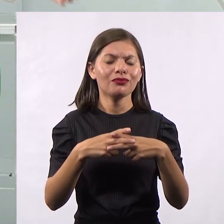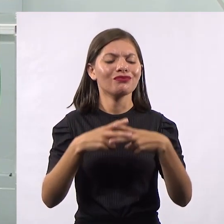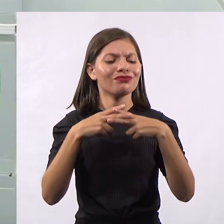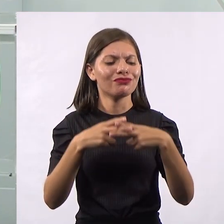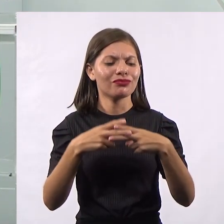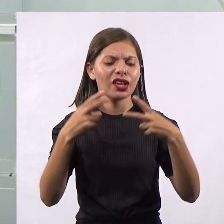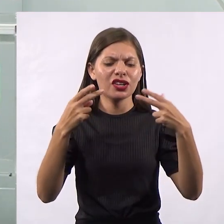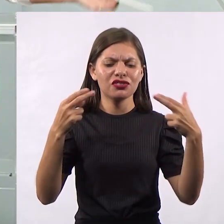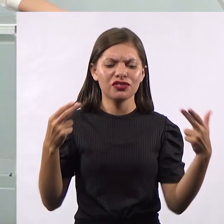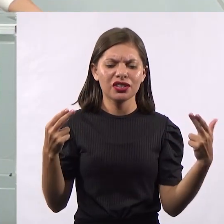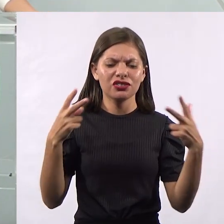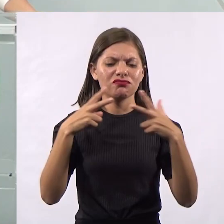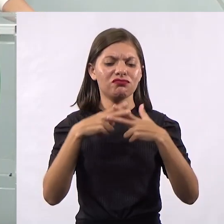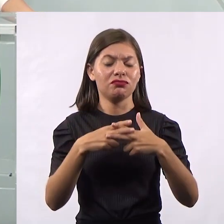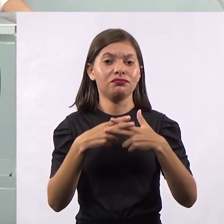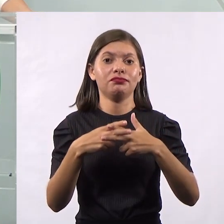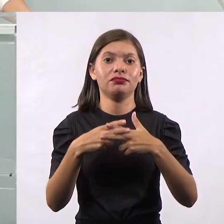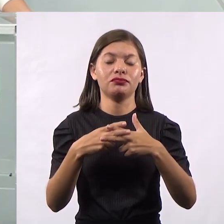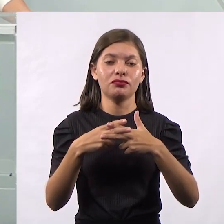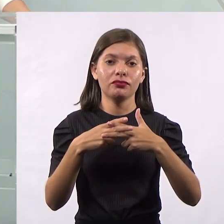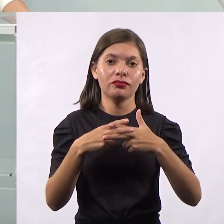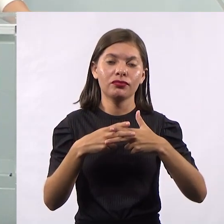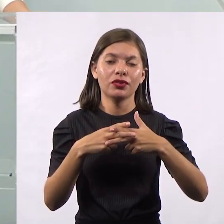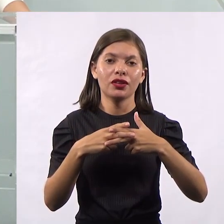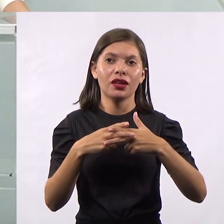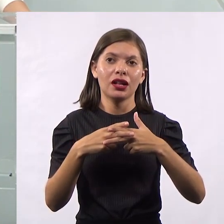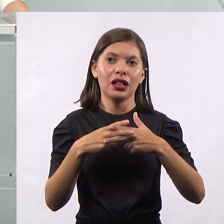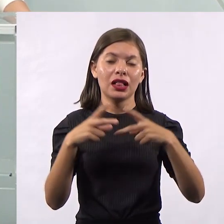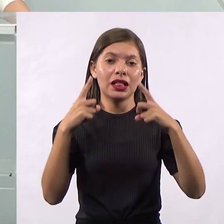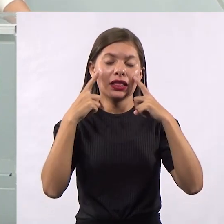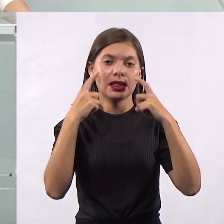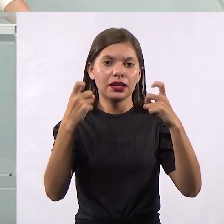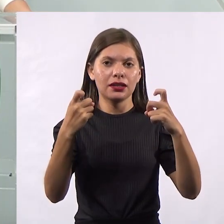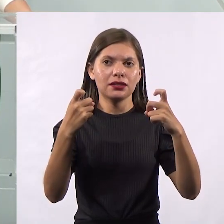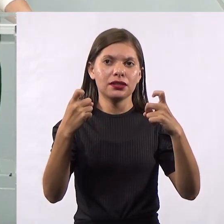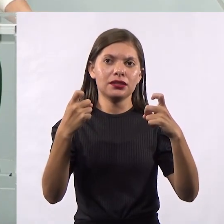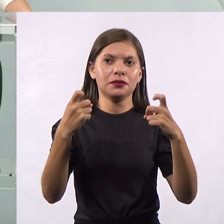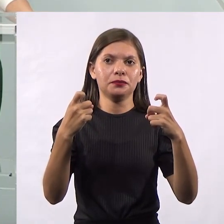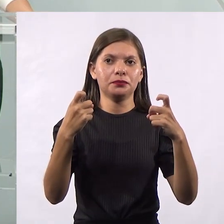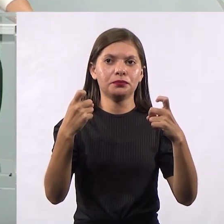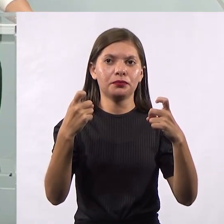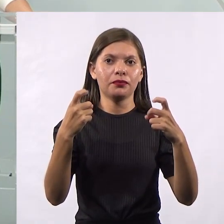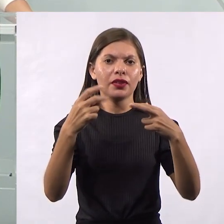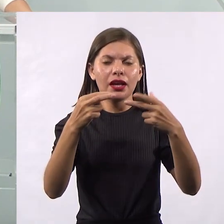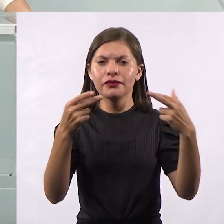uma divergência entre as partes, uma tensão entre as partes que podem ter interesses